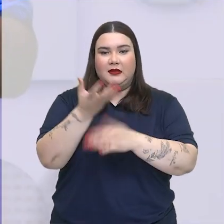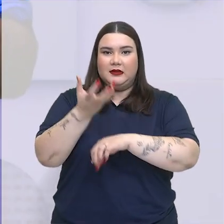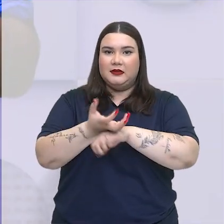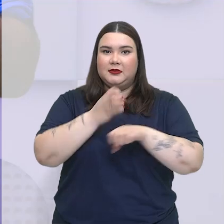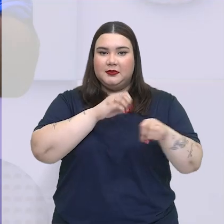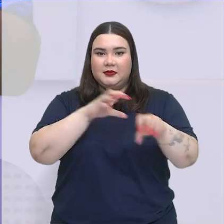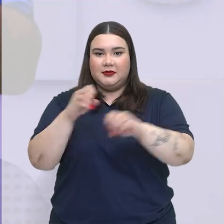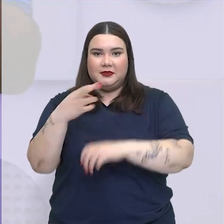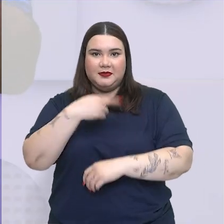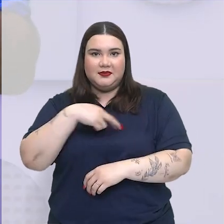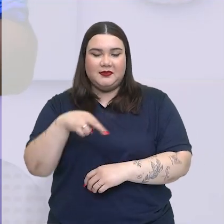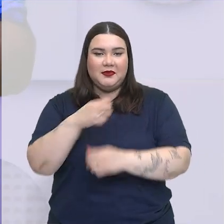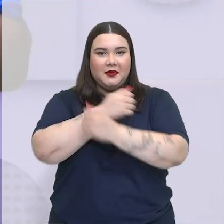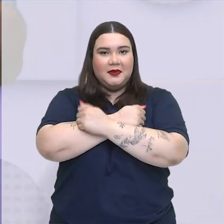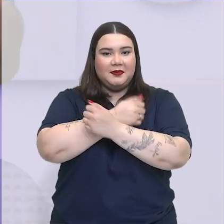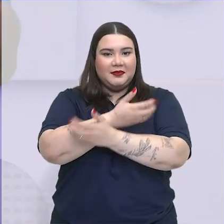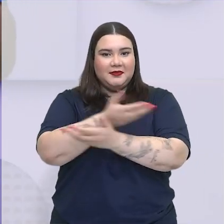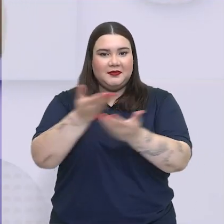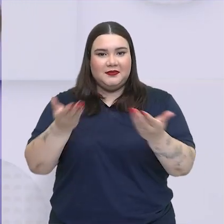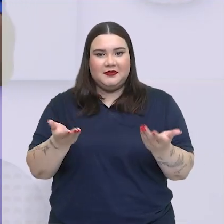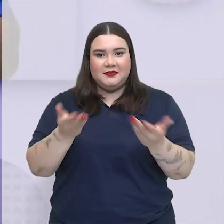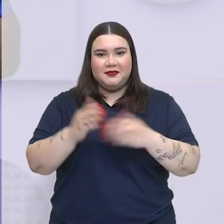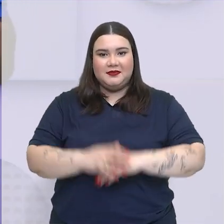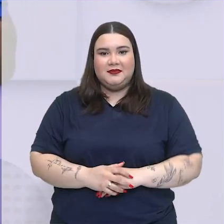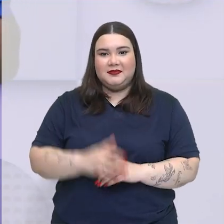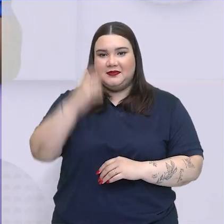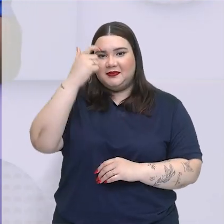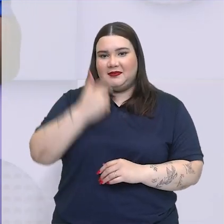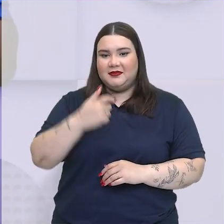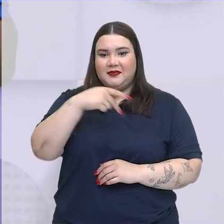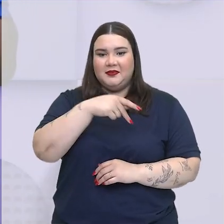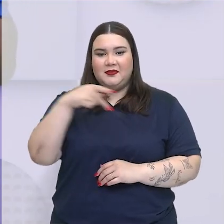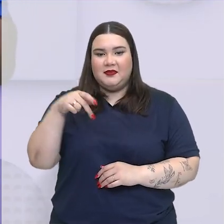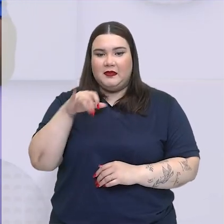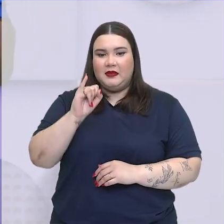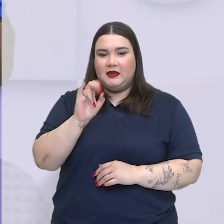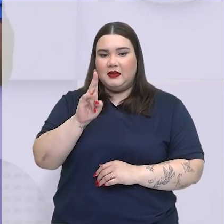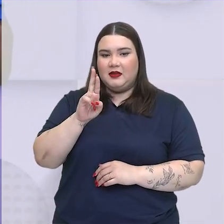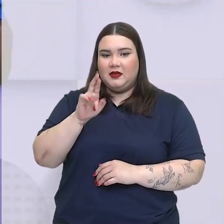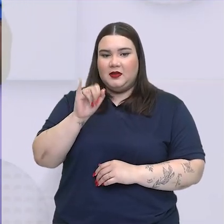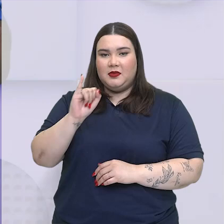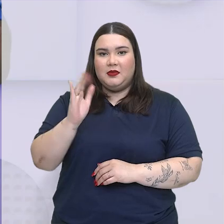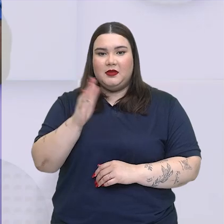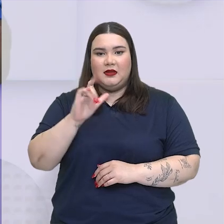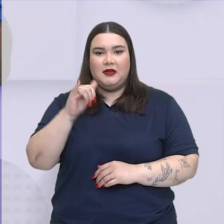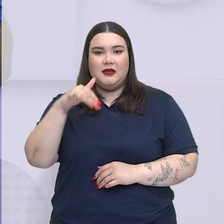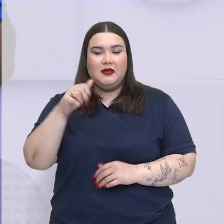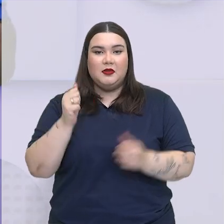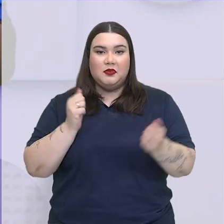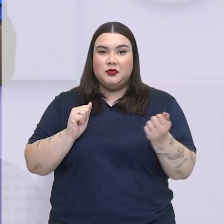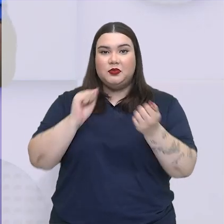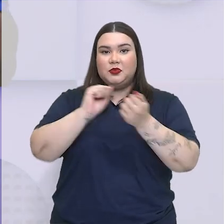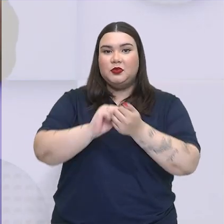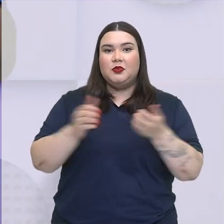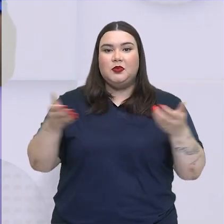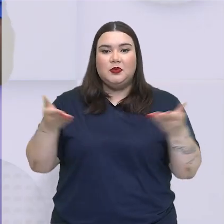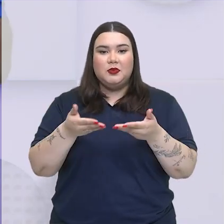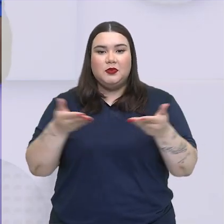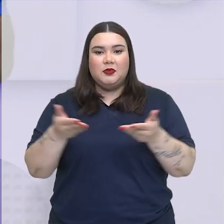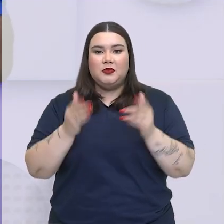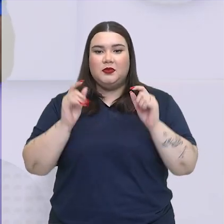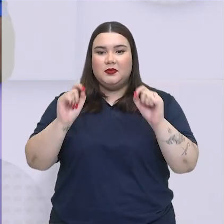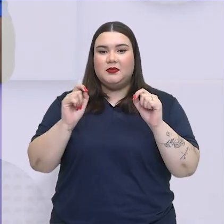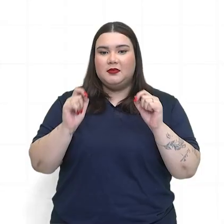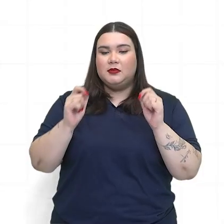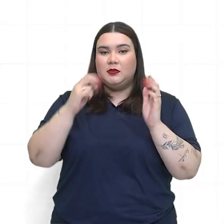Yuri Lima e quero te convidar para juntos e juntas nós visualizarmos e refletirmos juntos o seguinte